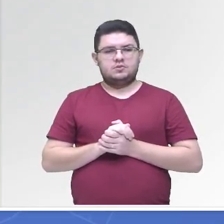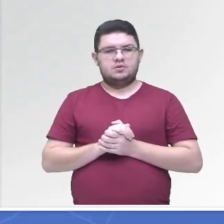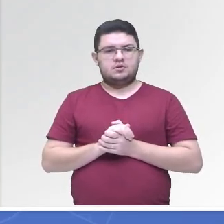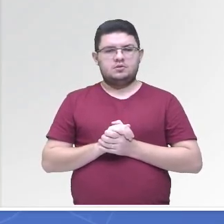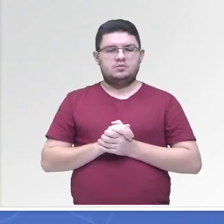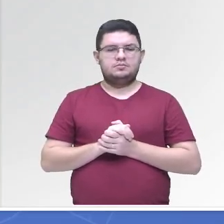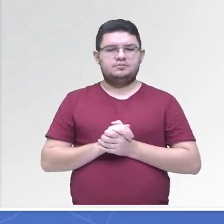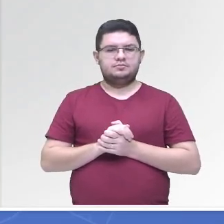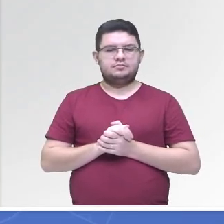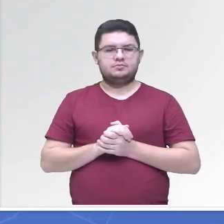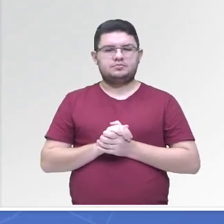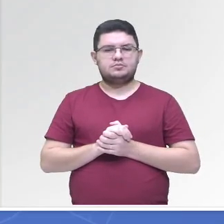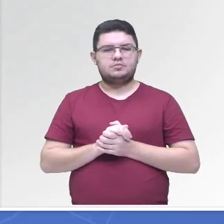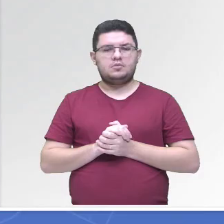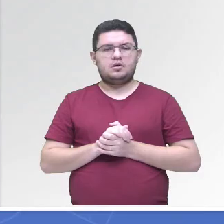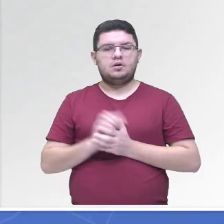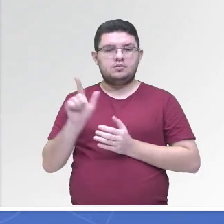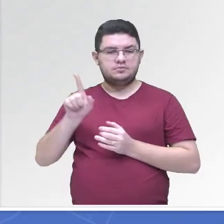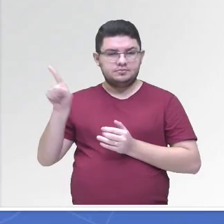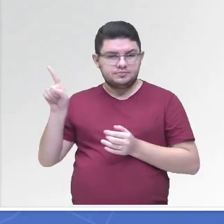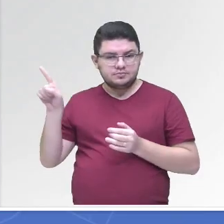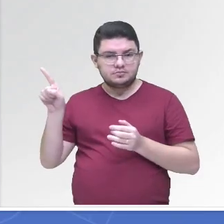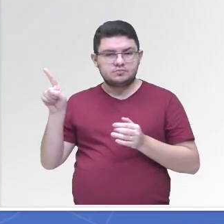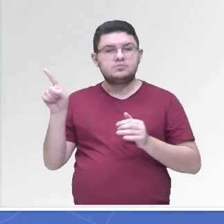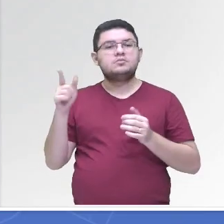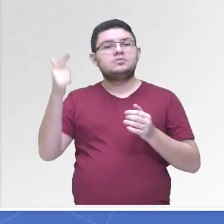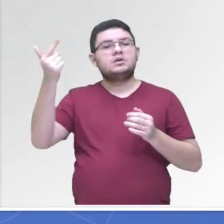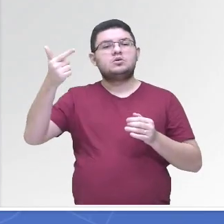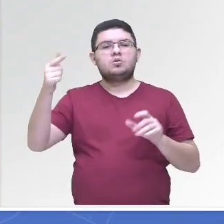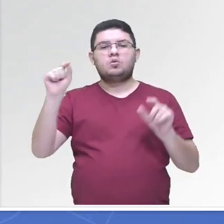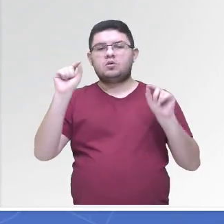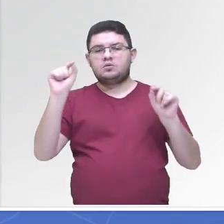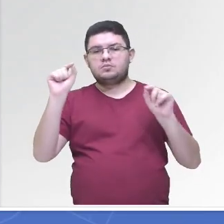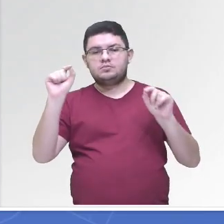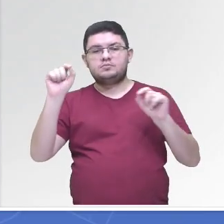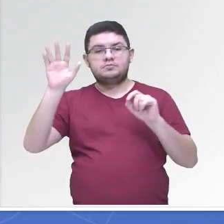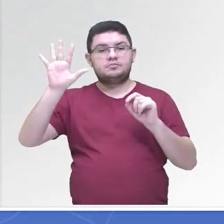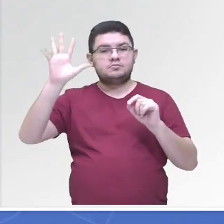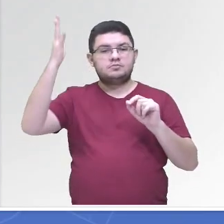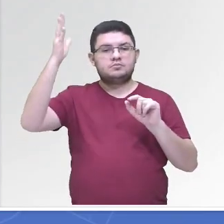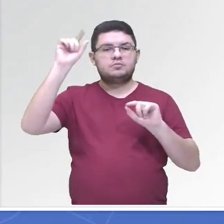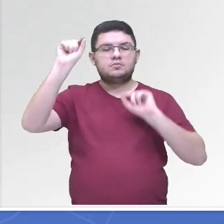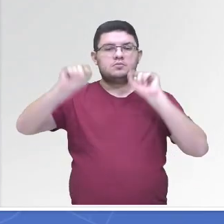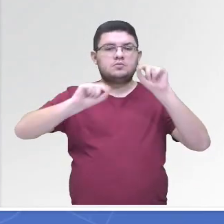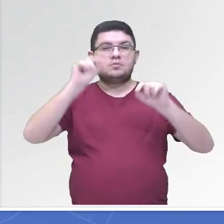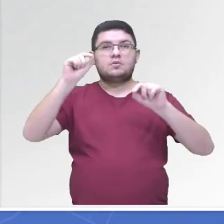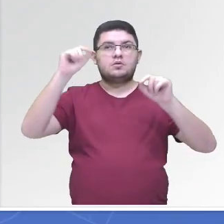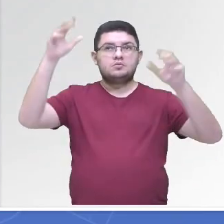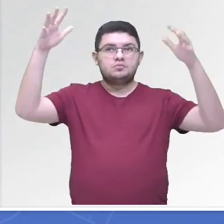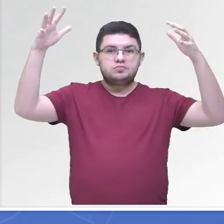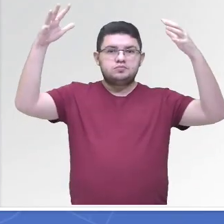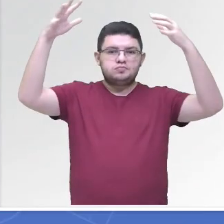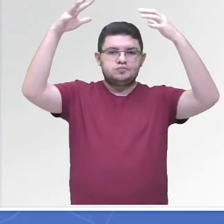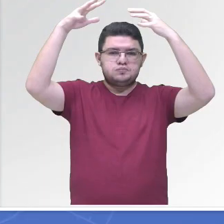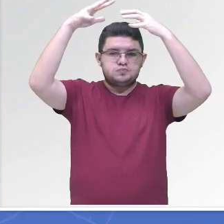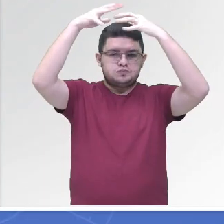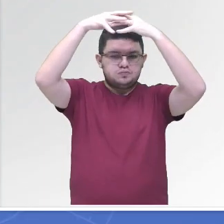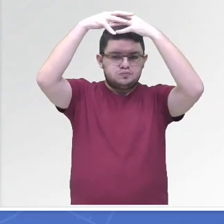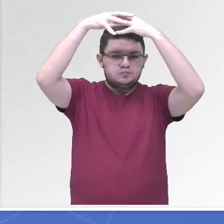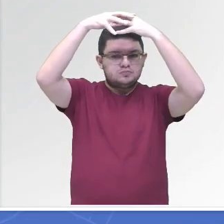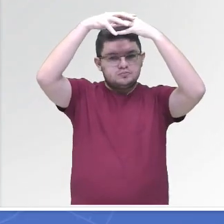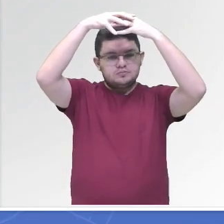segunda questão. Então, na segunda questão, olha, a formação de nuvens obedece também o ciclo da